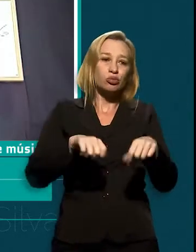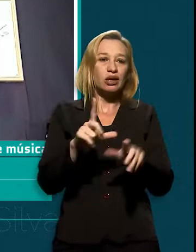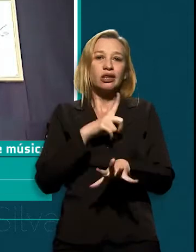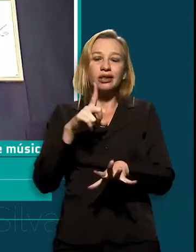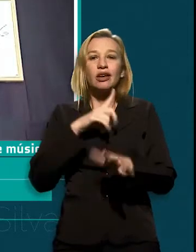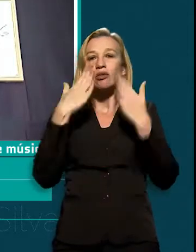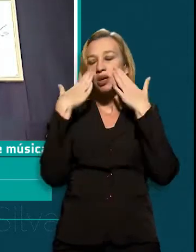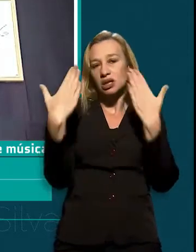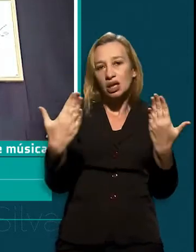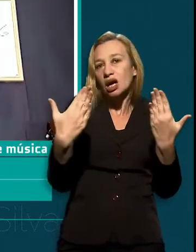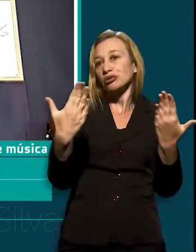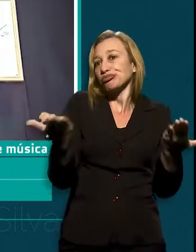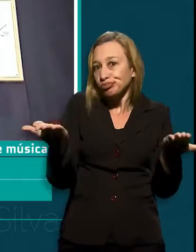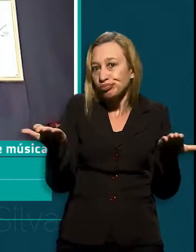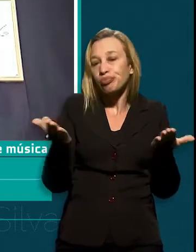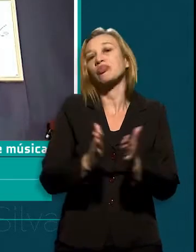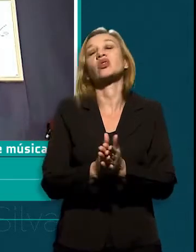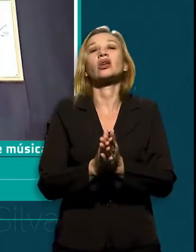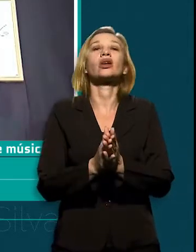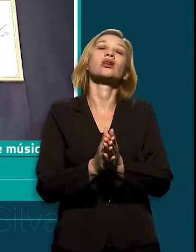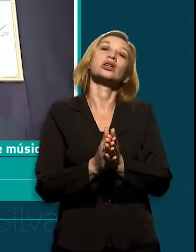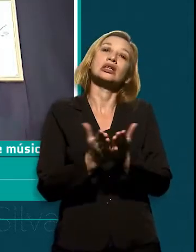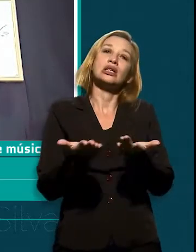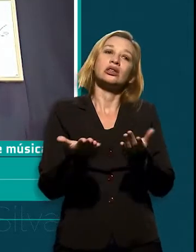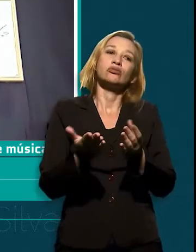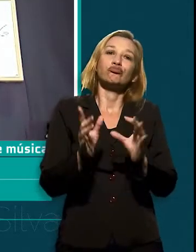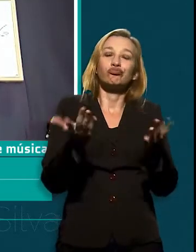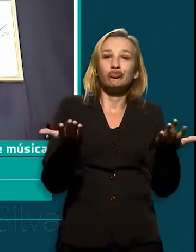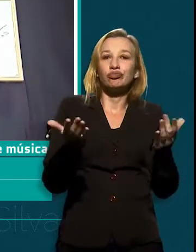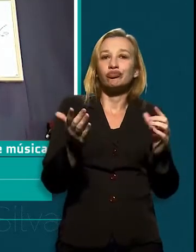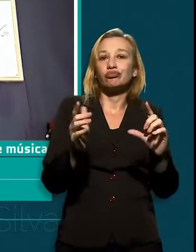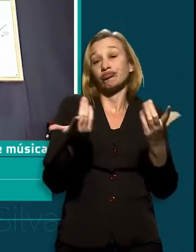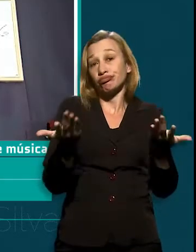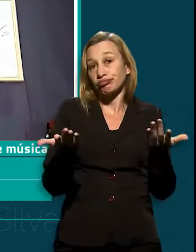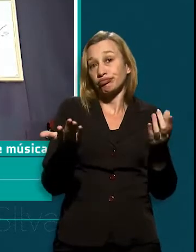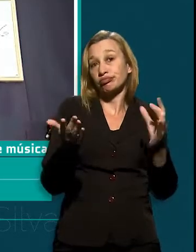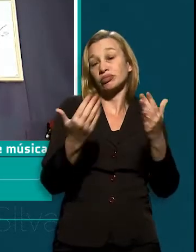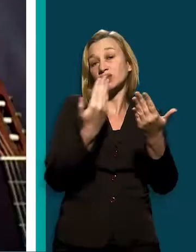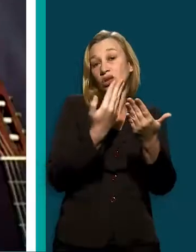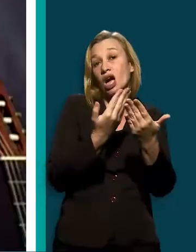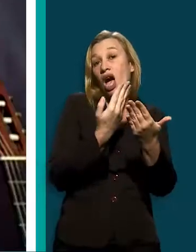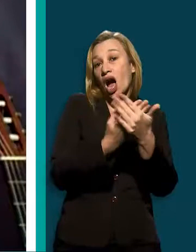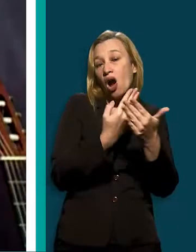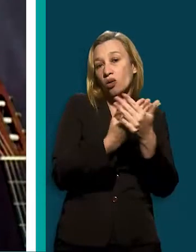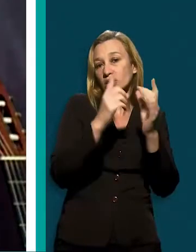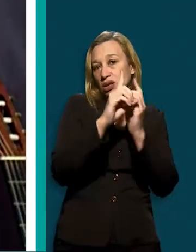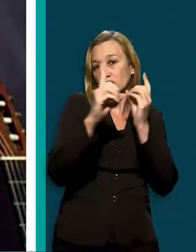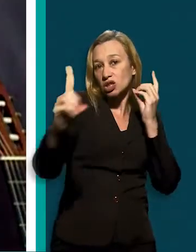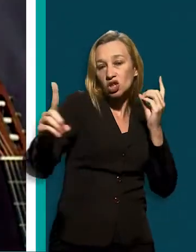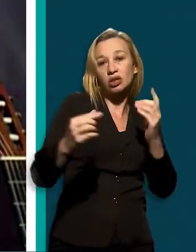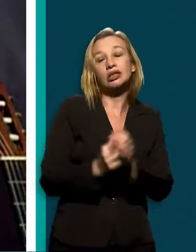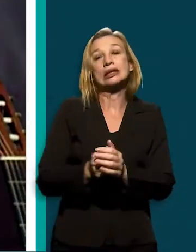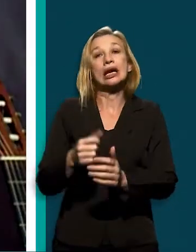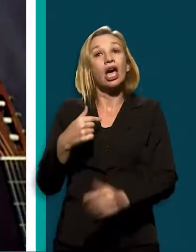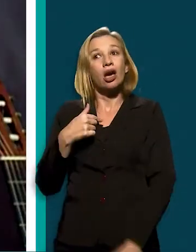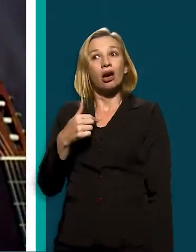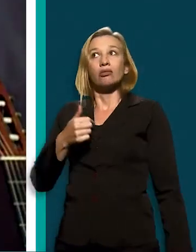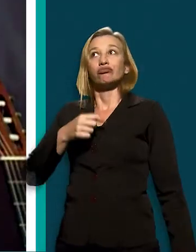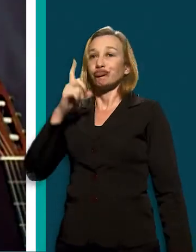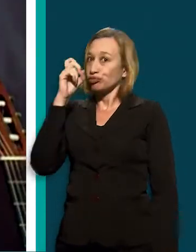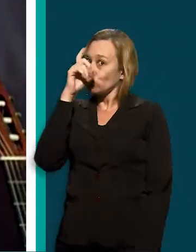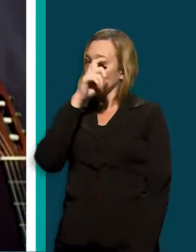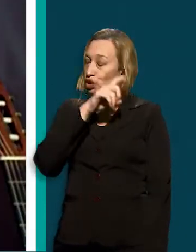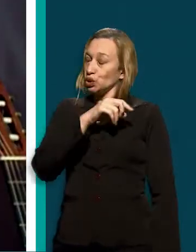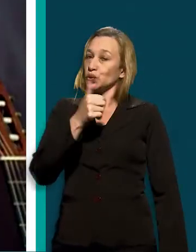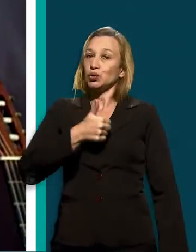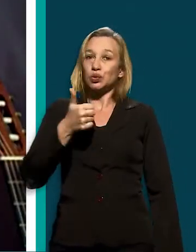das possibilidades que foi apresentadas foi essa, né, através da questão da interação online, aonde eu já encontrei a primeira